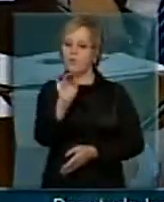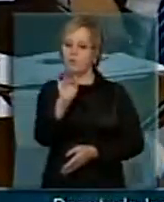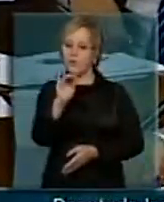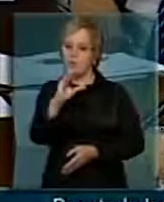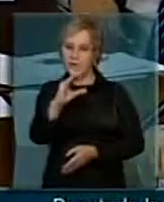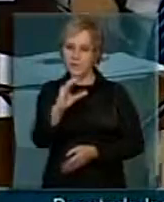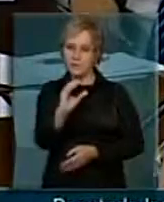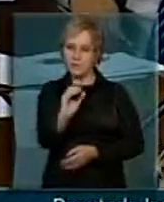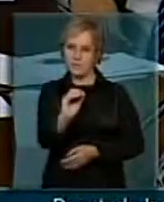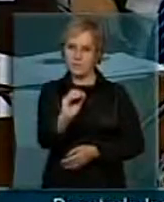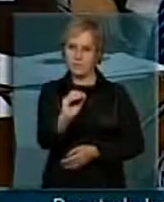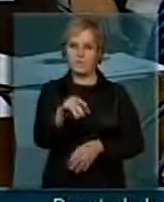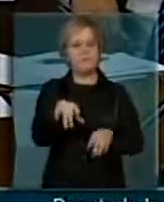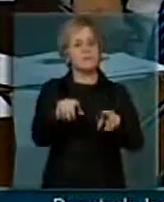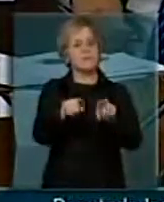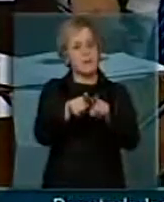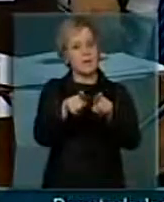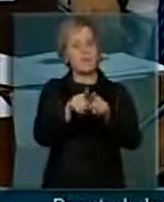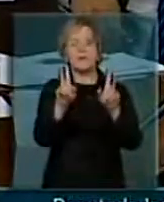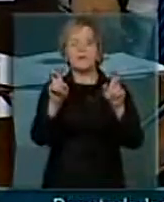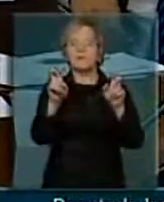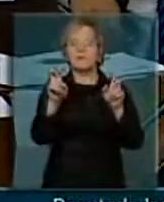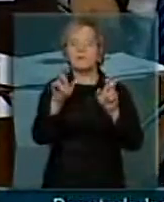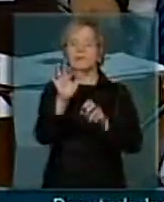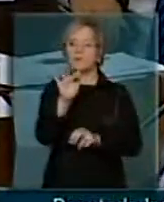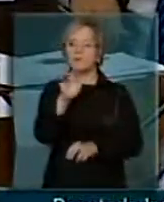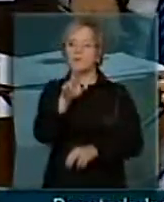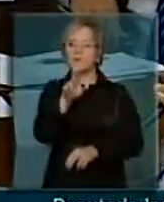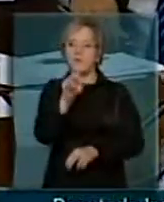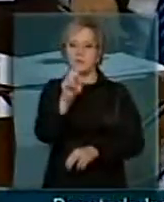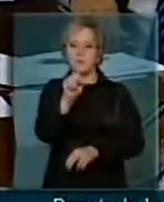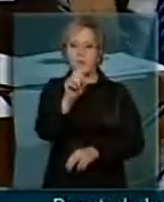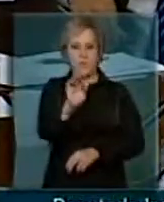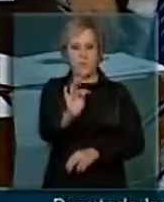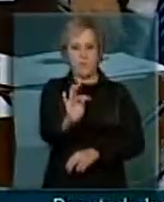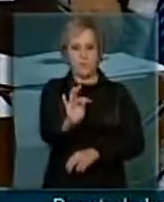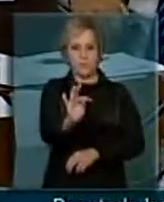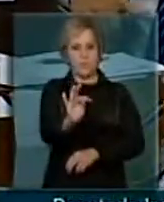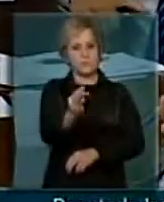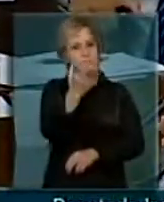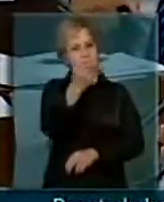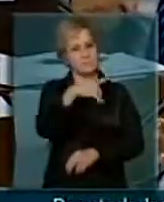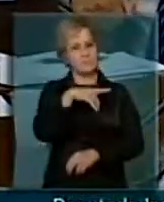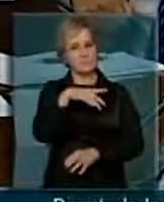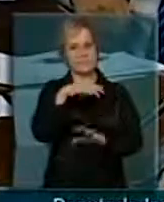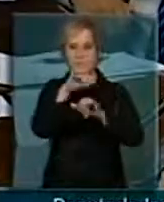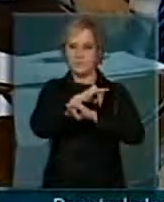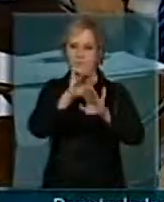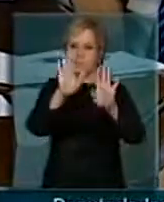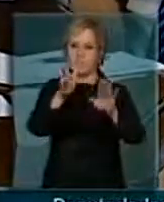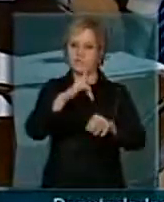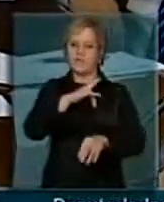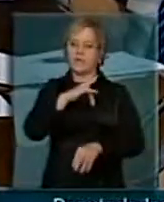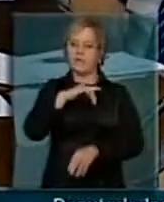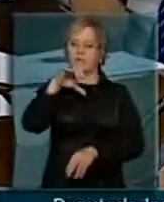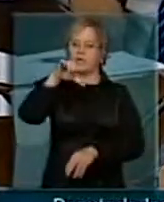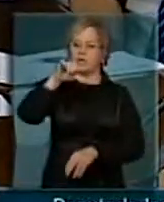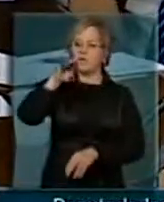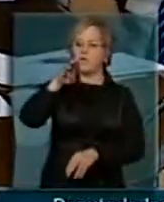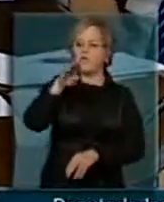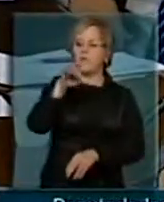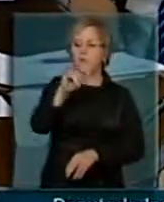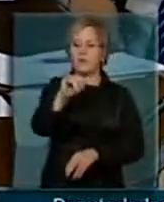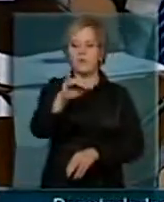A questão do FUST, Vossa Excelência informou aí que são em torno de 9 bilhões de recursos,